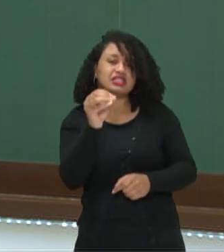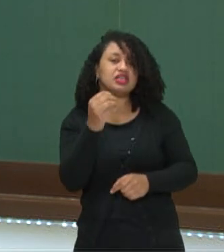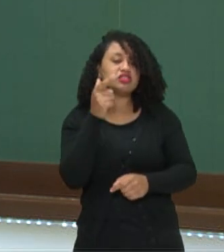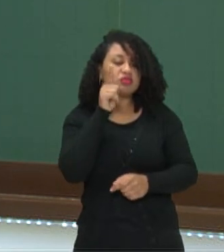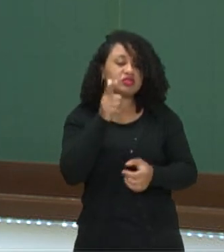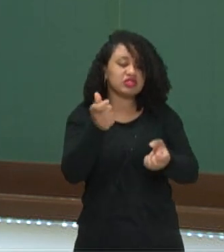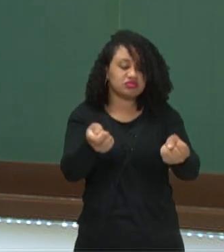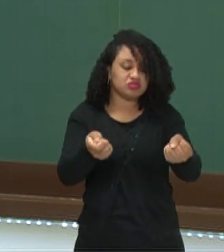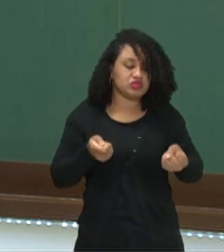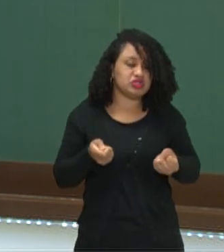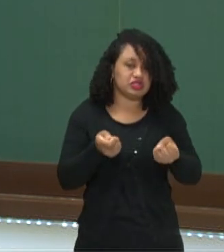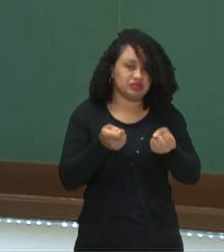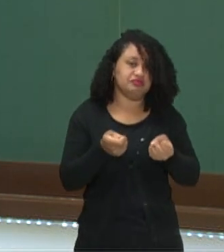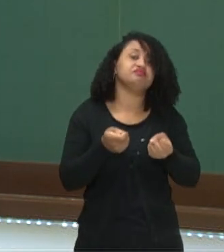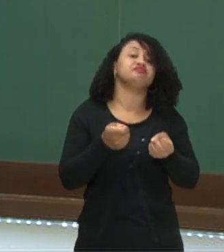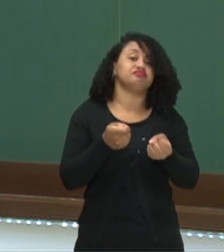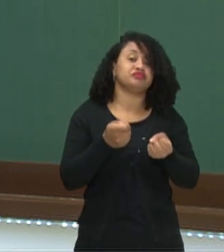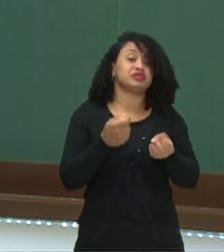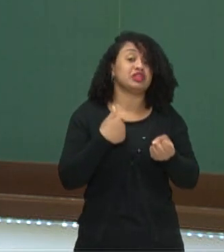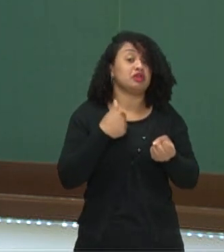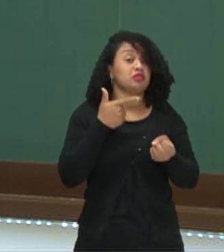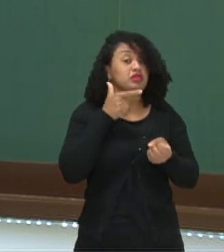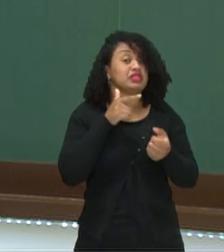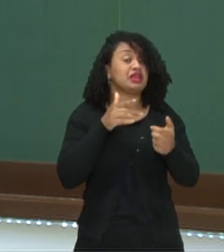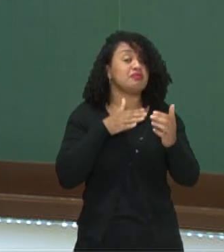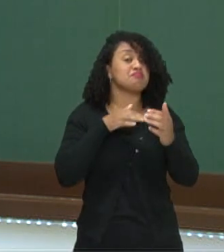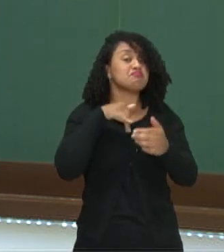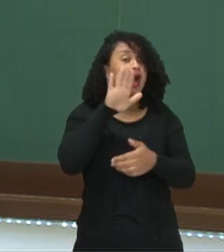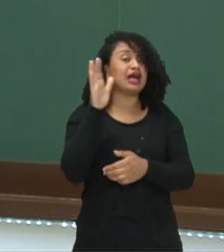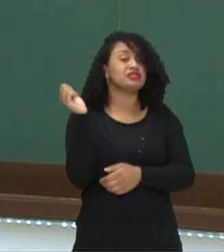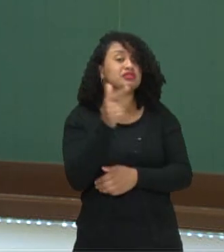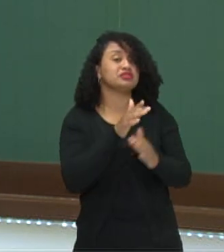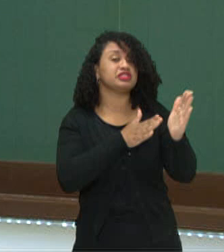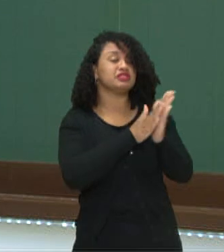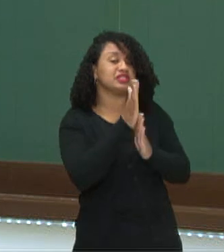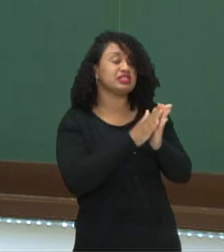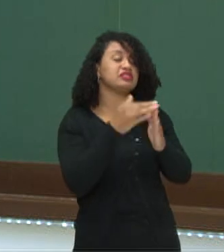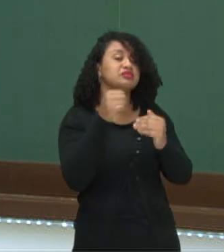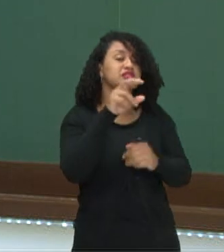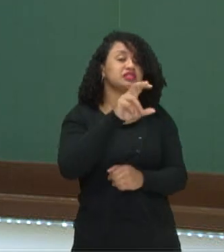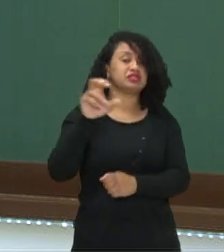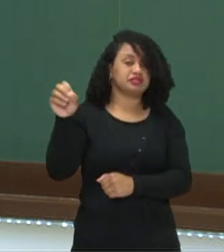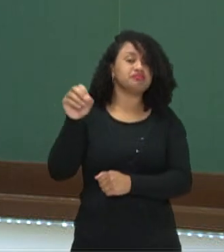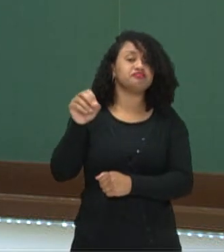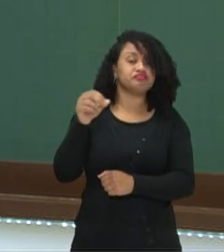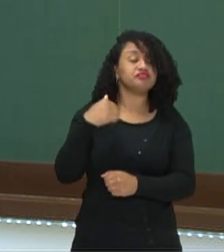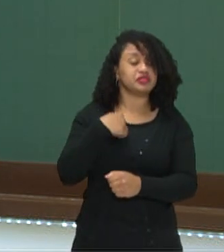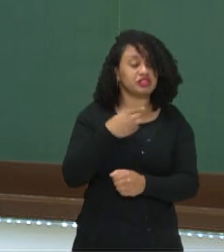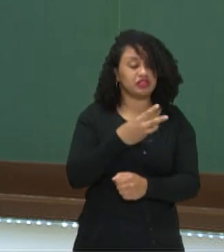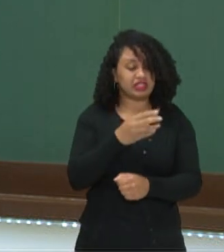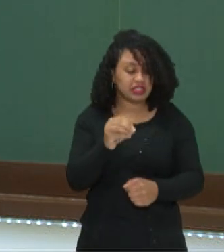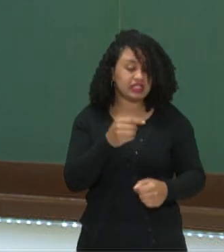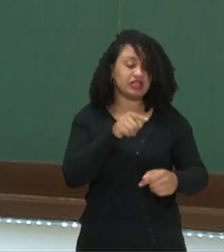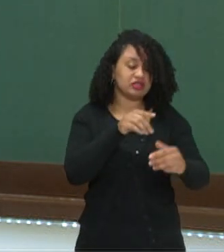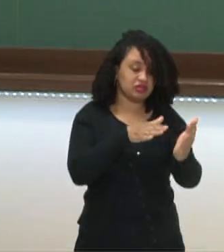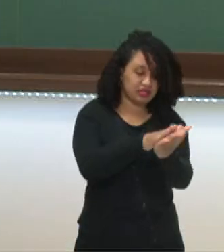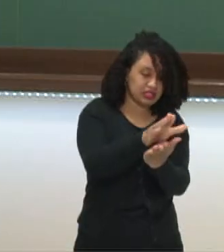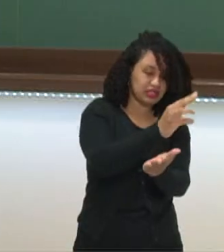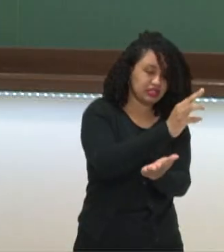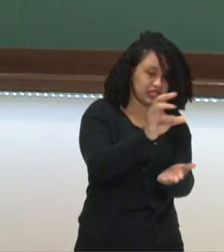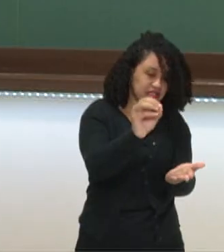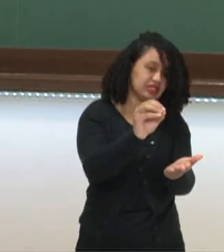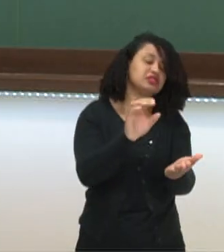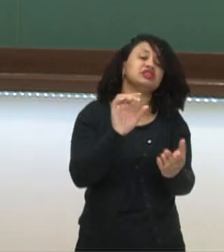lembrando que para romper o atrito eu preciso de 500, se eu faço 300, o atrito também faz 300. Se eu